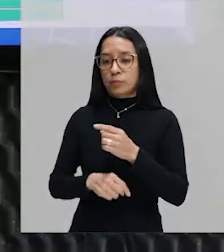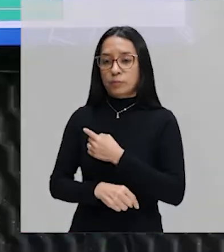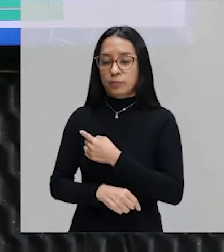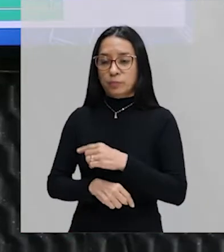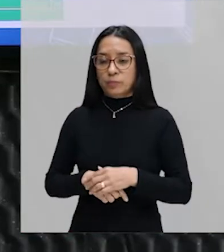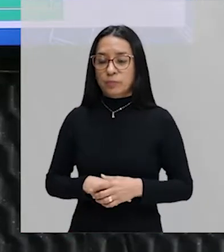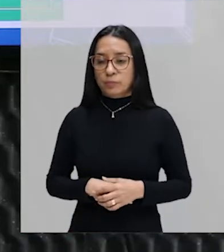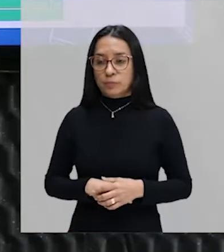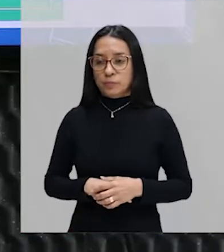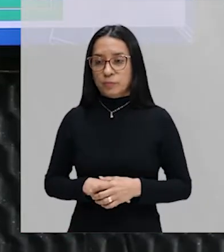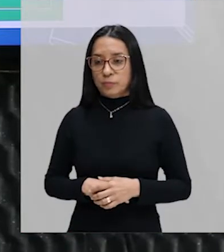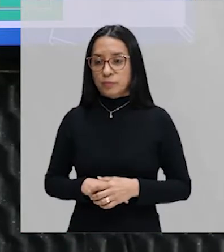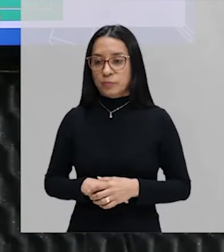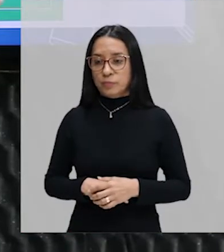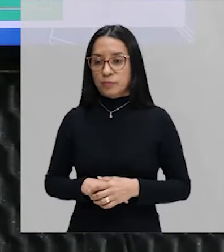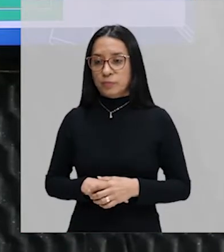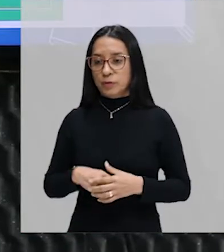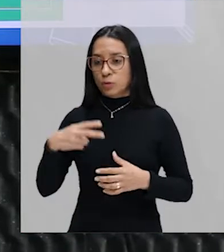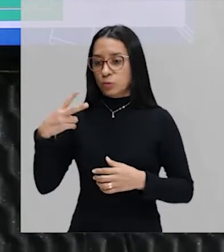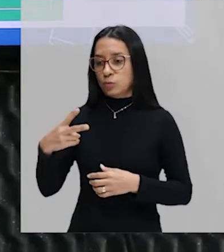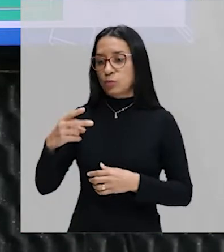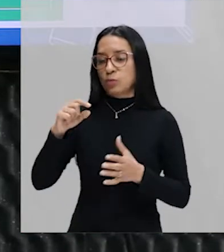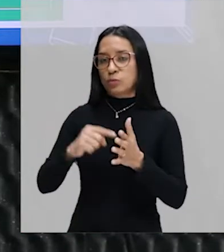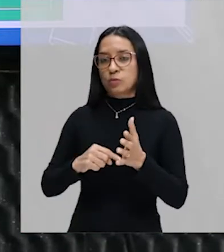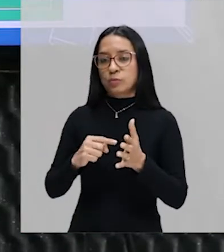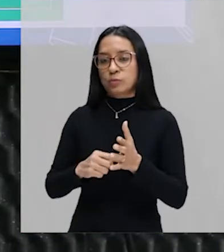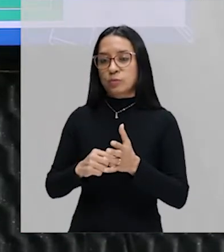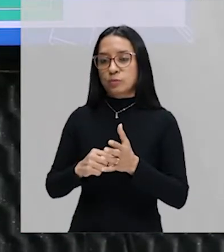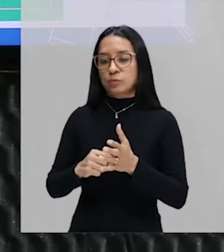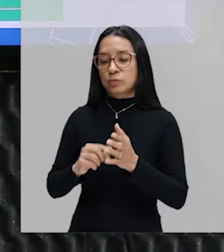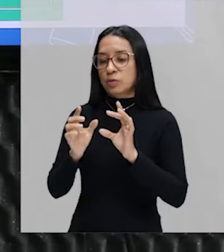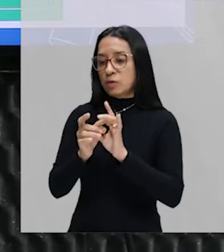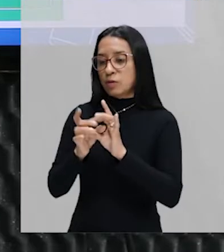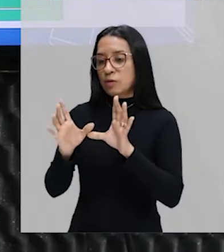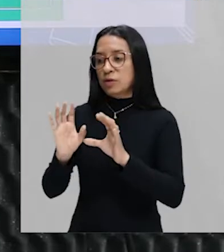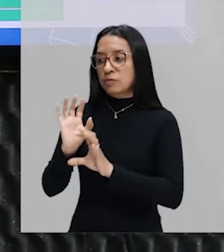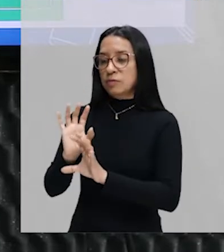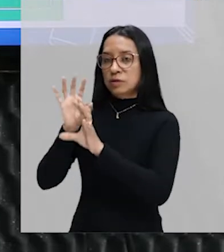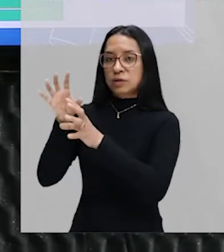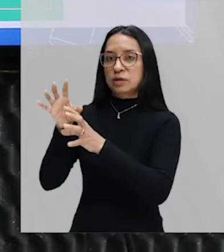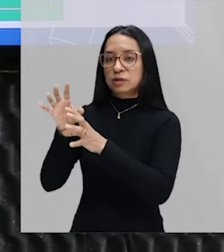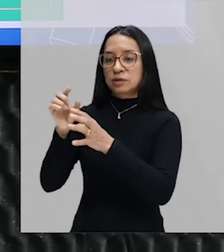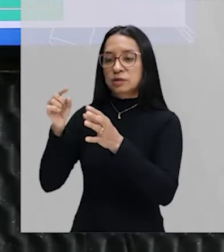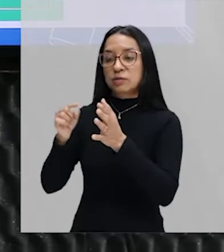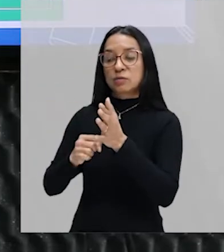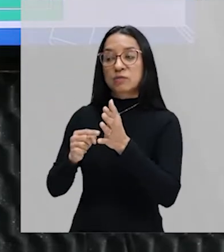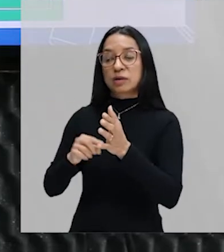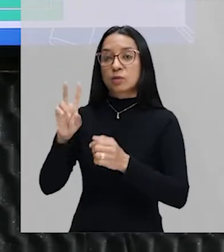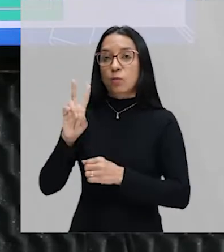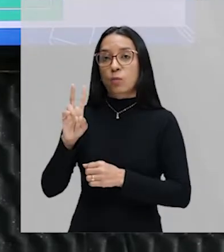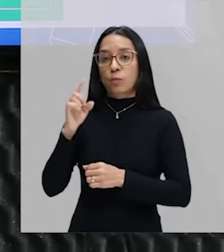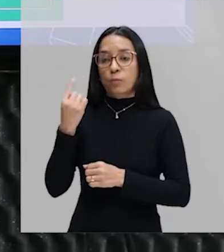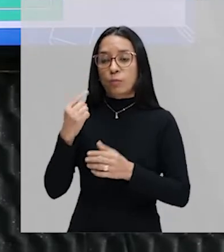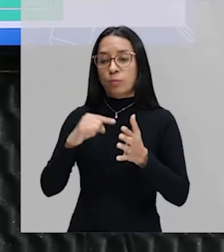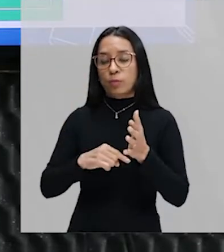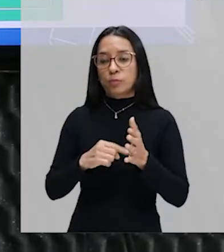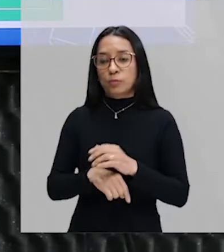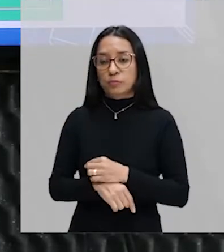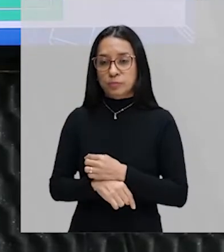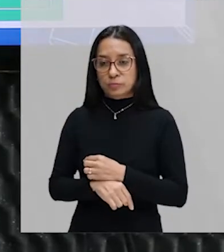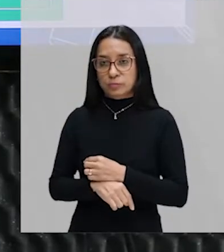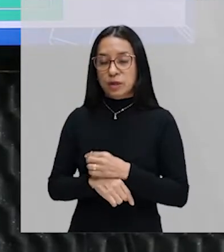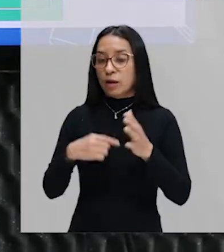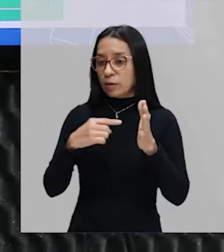realizado dentro desse perímetro, 2 pontos, um lance livre vale apenas 1 ponto. Essa é a pontuação do basquete em cadeira de